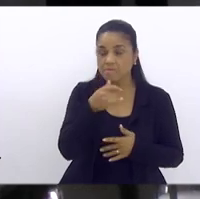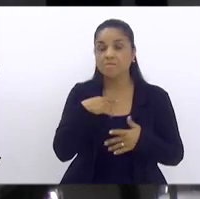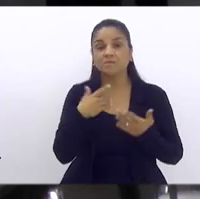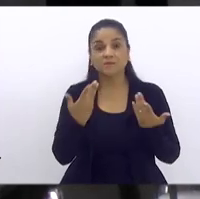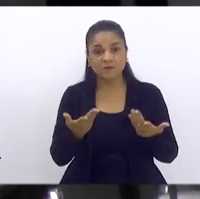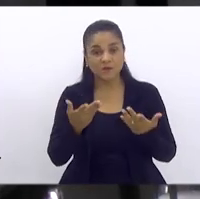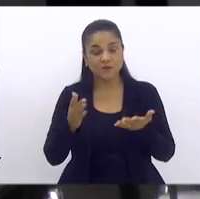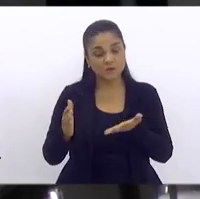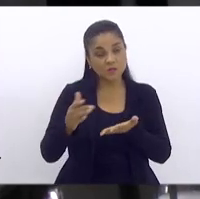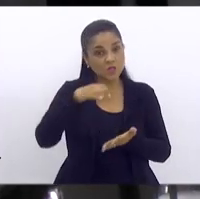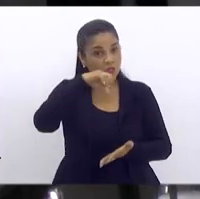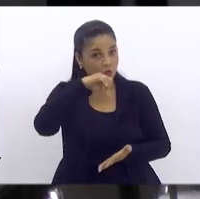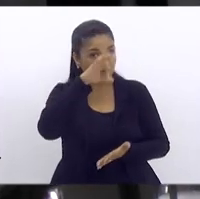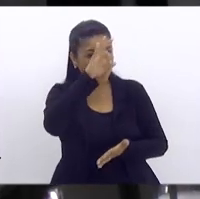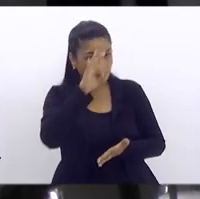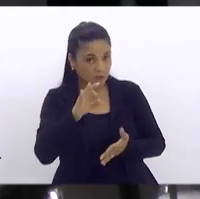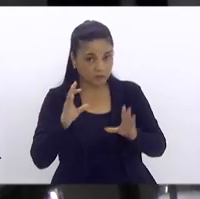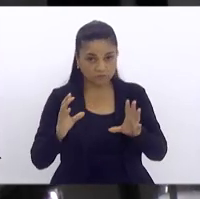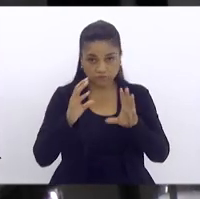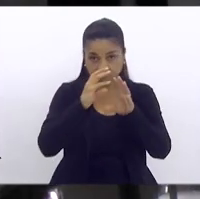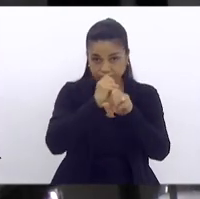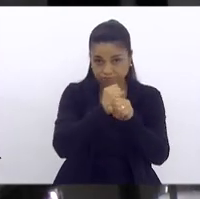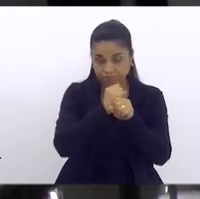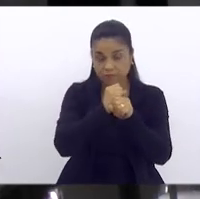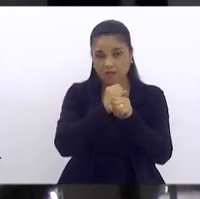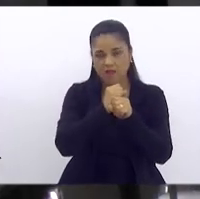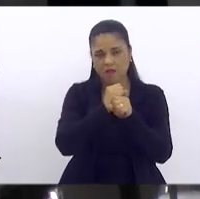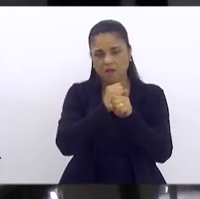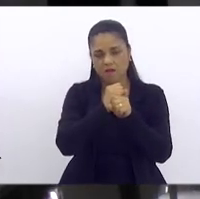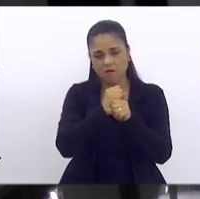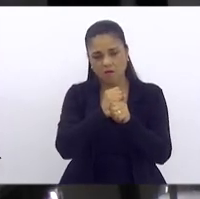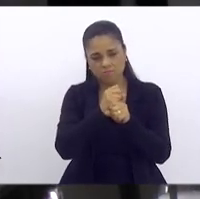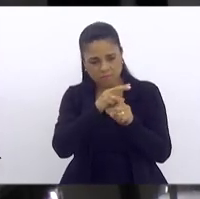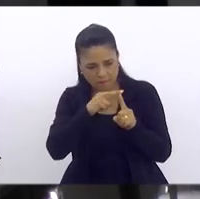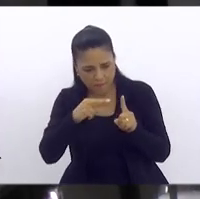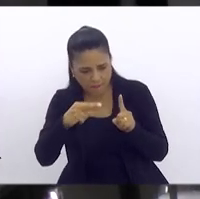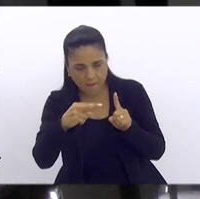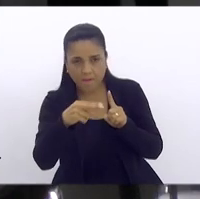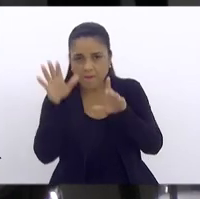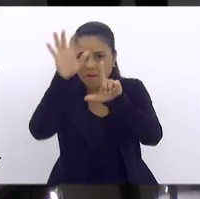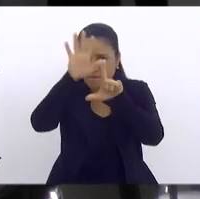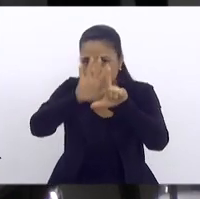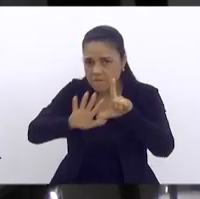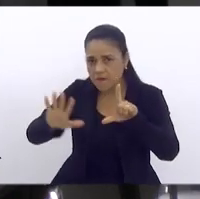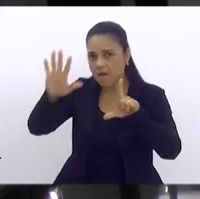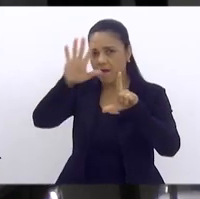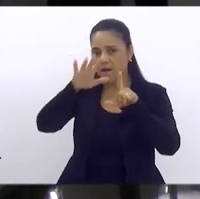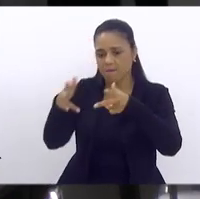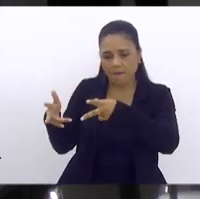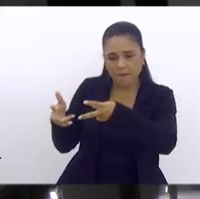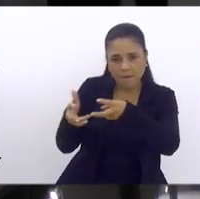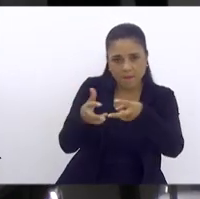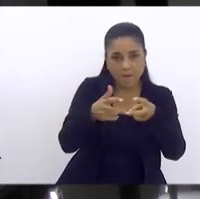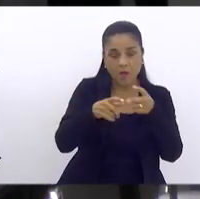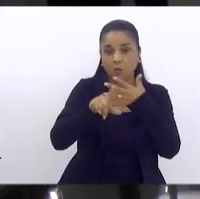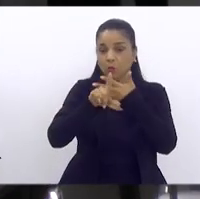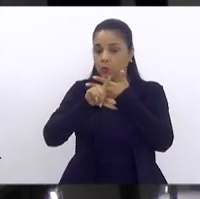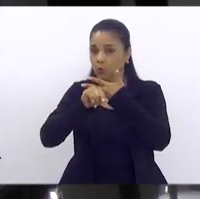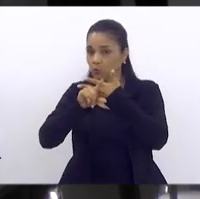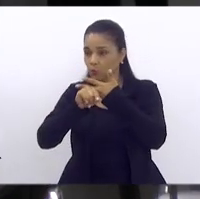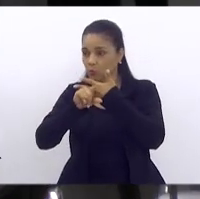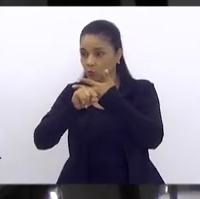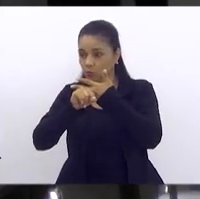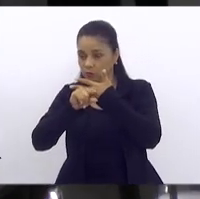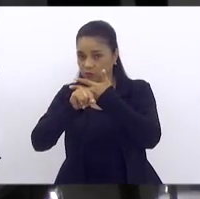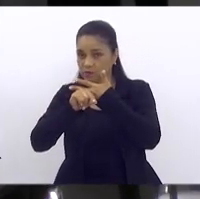esse número de 9%. Mas, quando a gente olha para o volume a partir das plataformas, a gente percebe que o antigo Twitter,